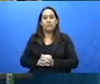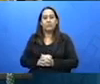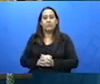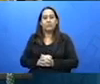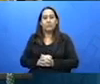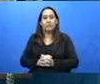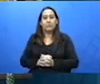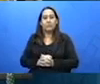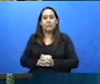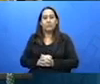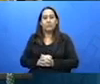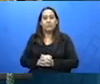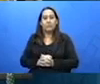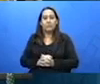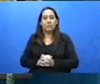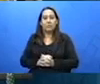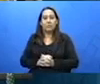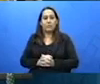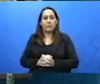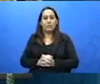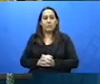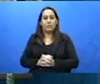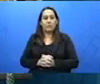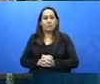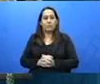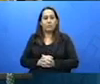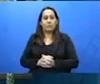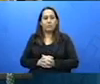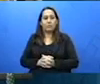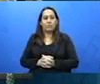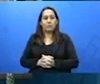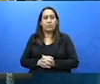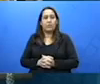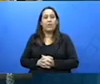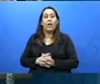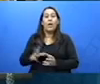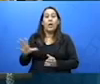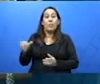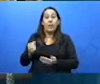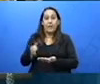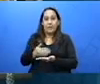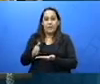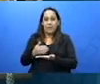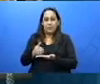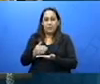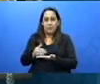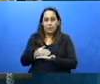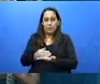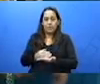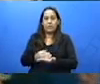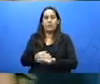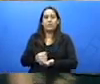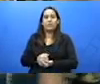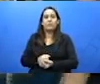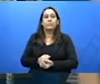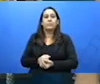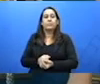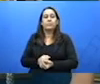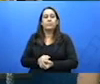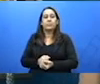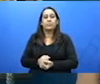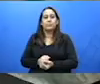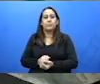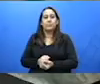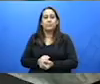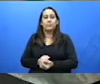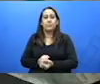E agora, vou deixar minha lousinha aqui, peguem a sua apostila, pegue, né, a